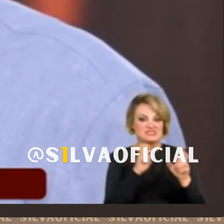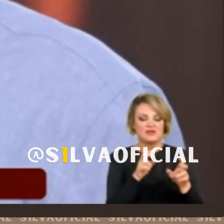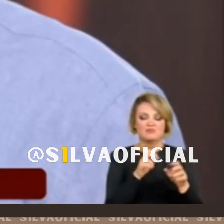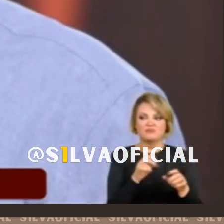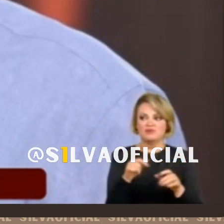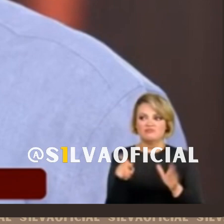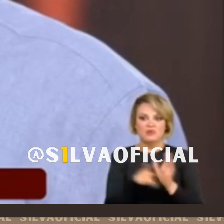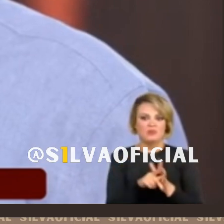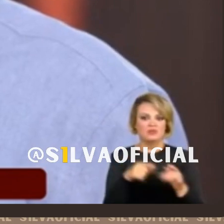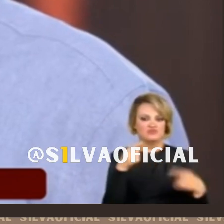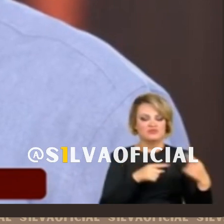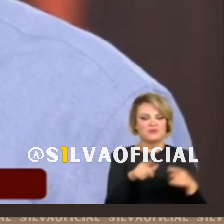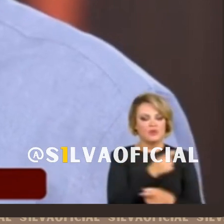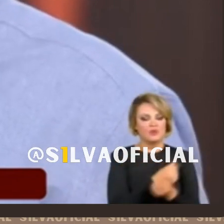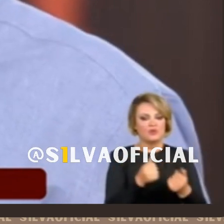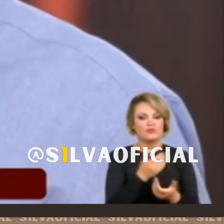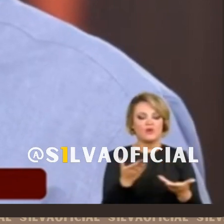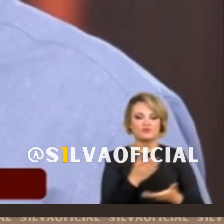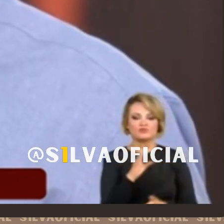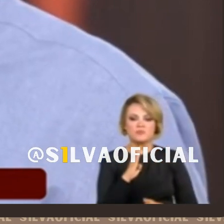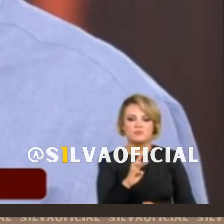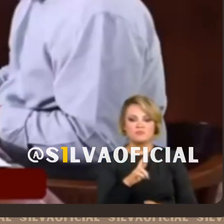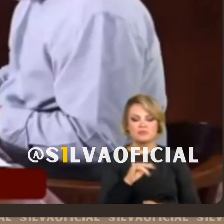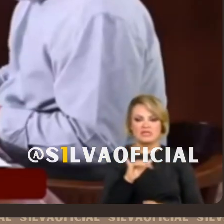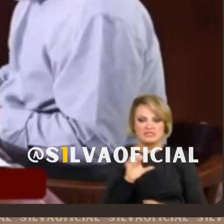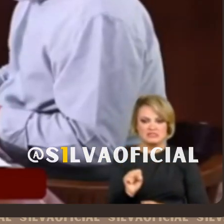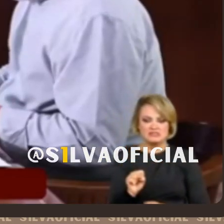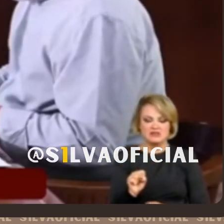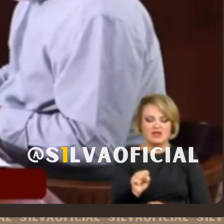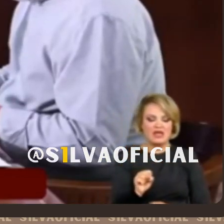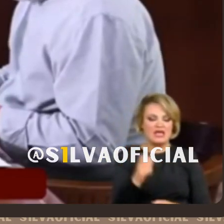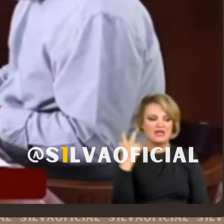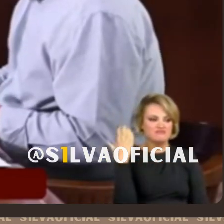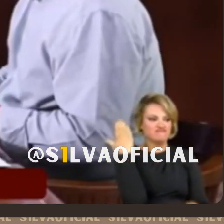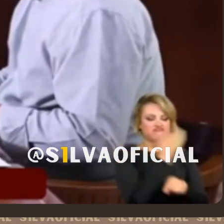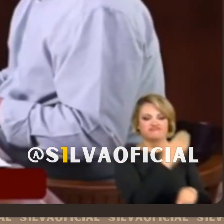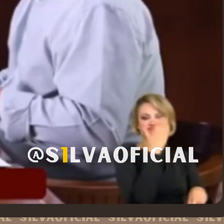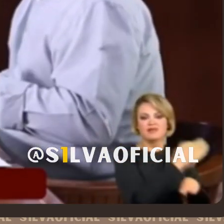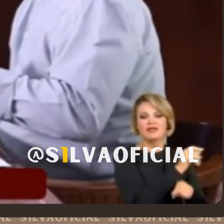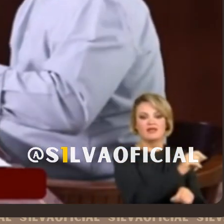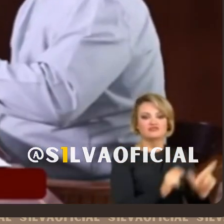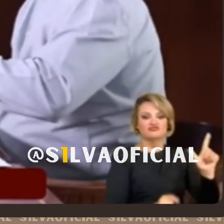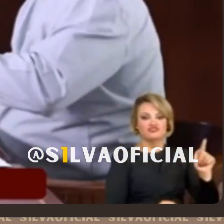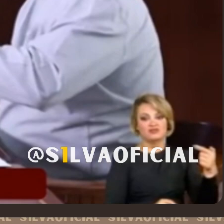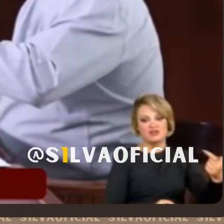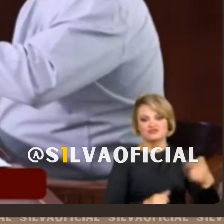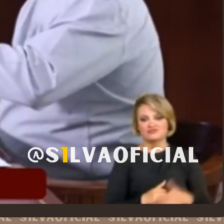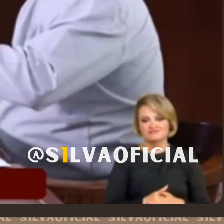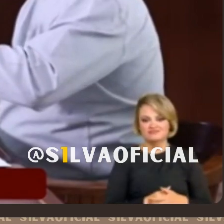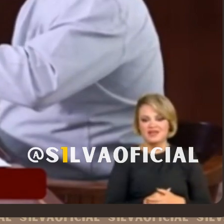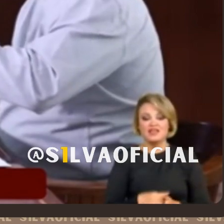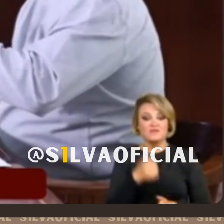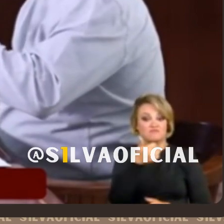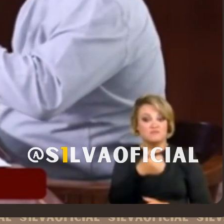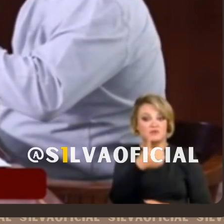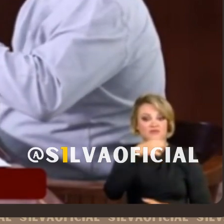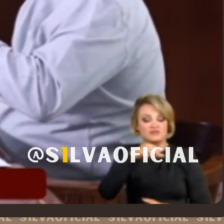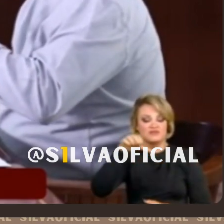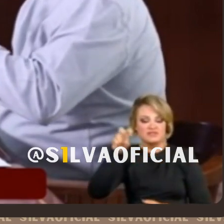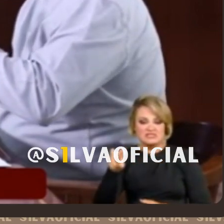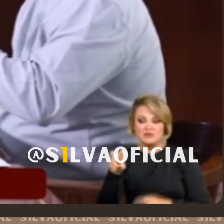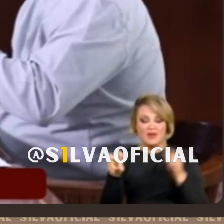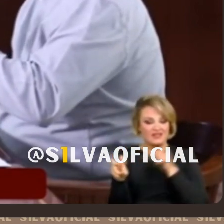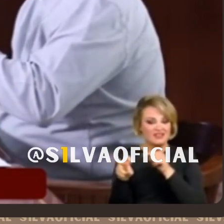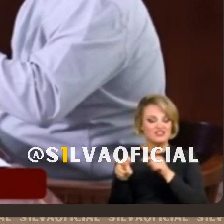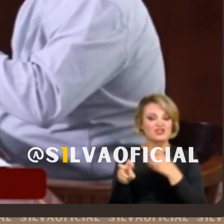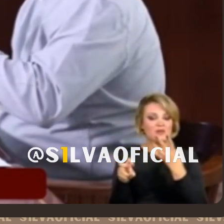do que o G7. Os BRICS em 1995 tinha 44% do PIB per capita, do